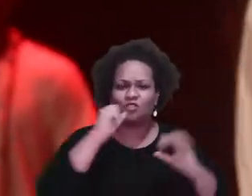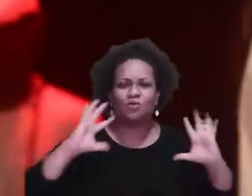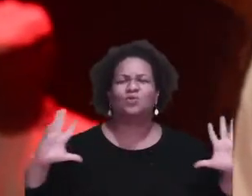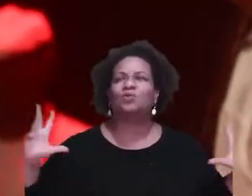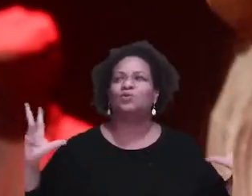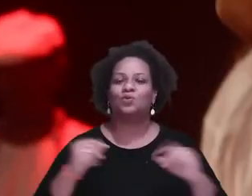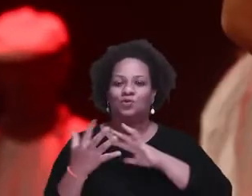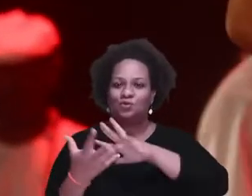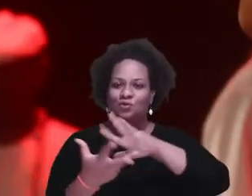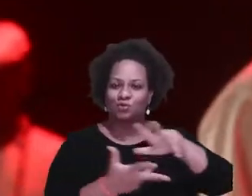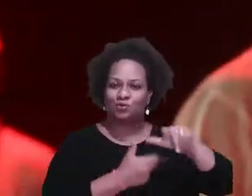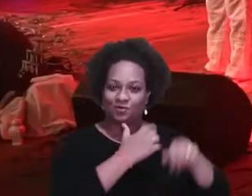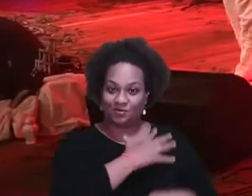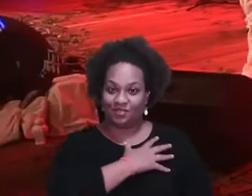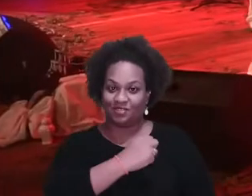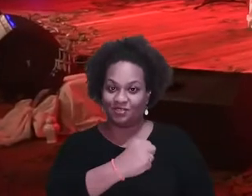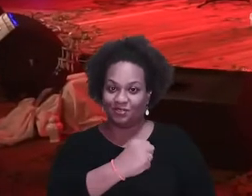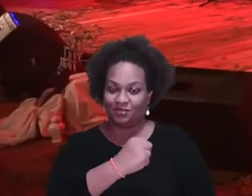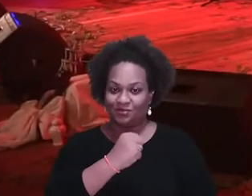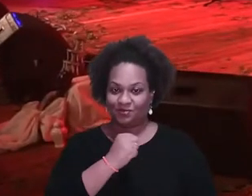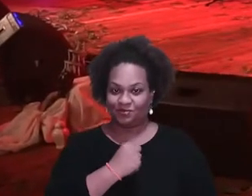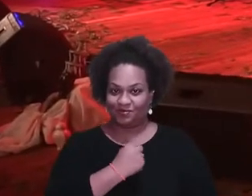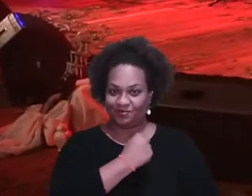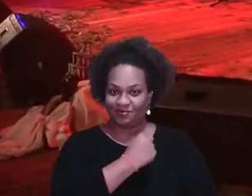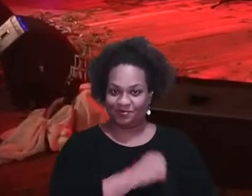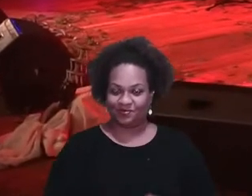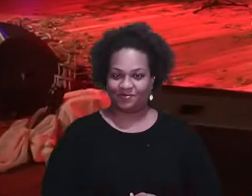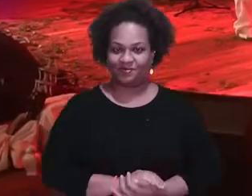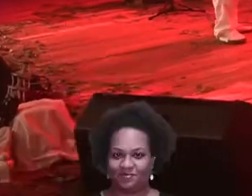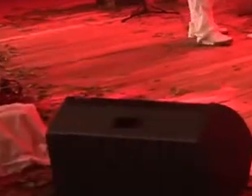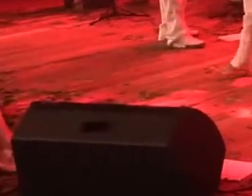isso é tudo tem no mundo laroiê Exu